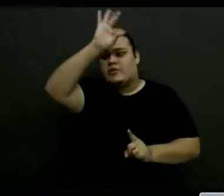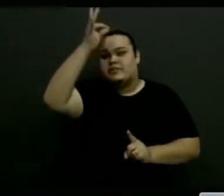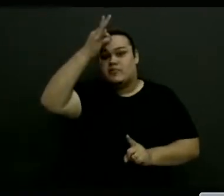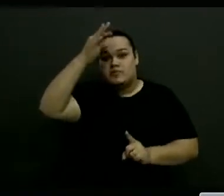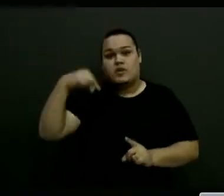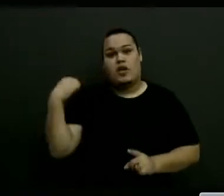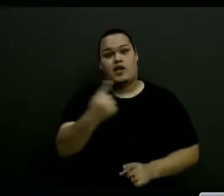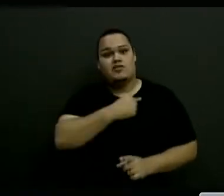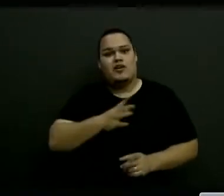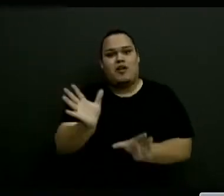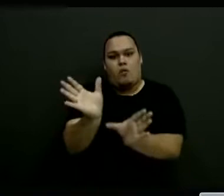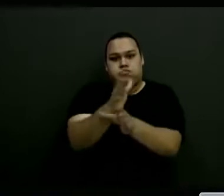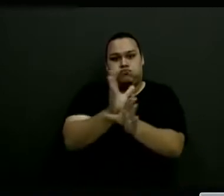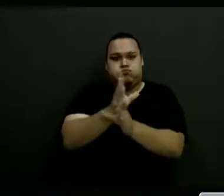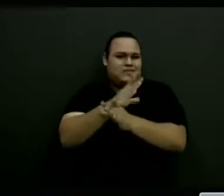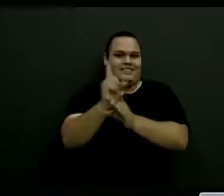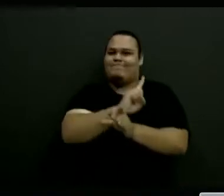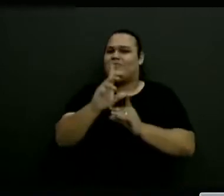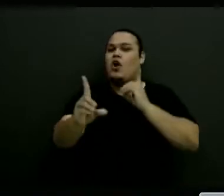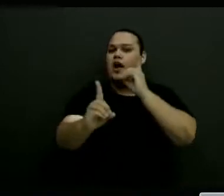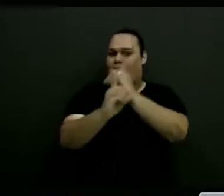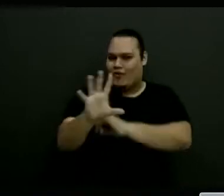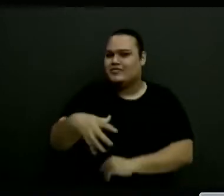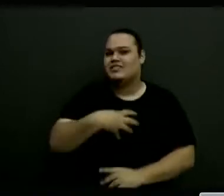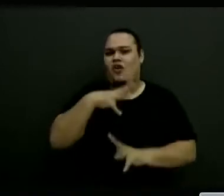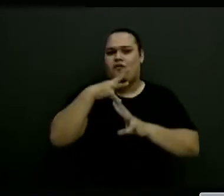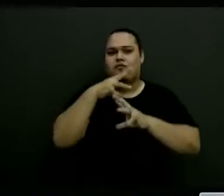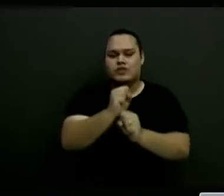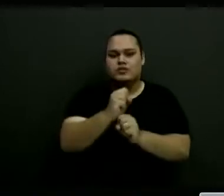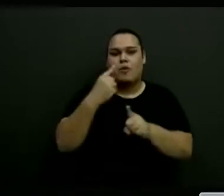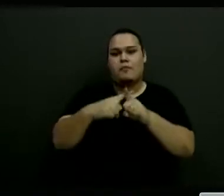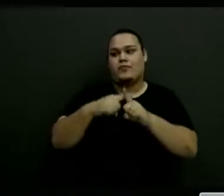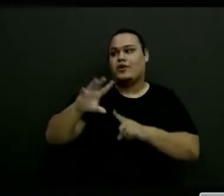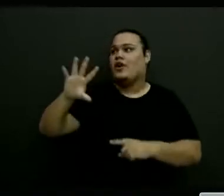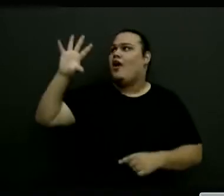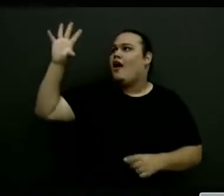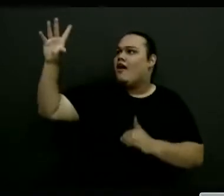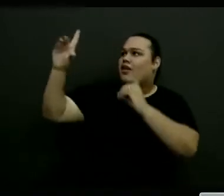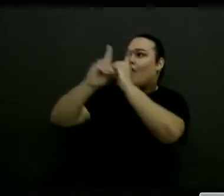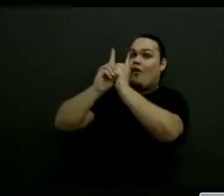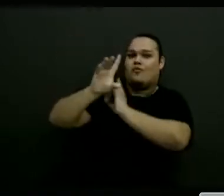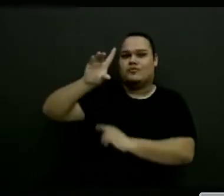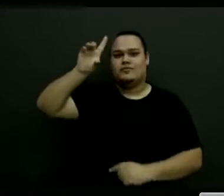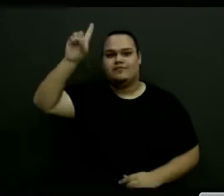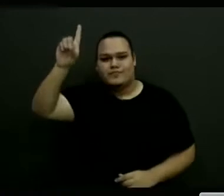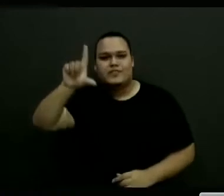de Deus em sabedoria, em inteligência, em ciência, e em toda a